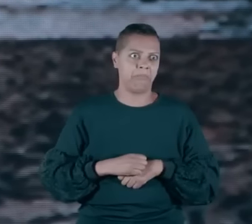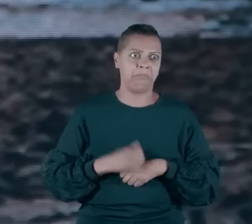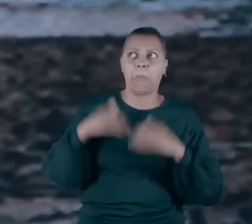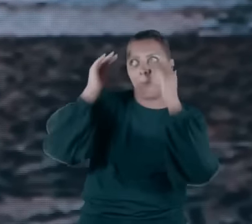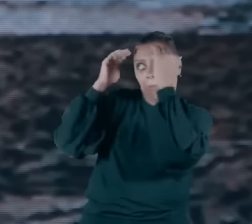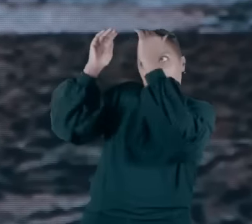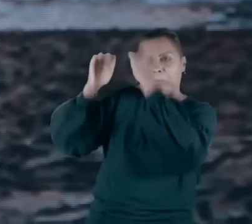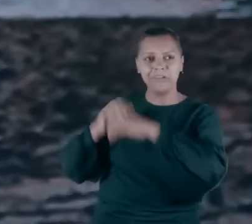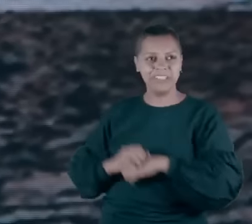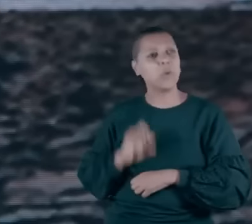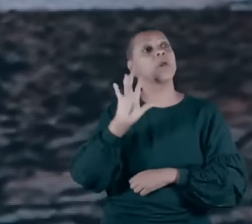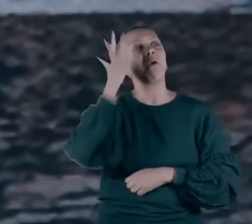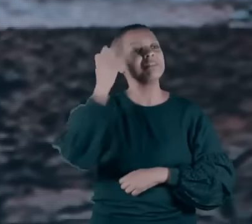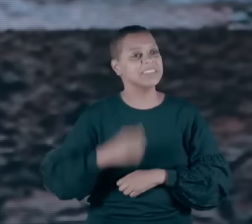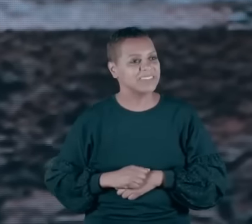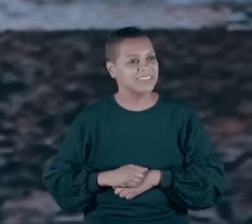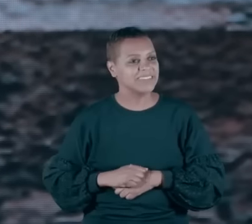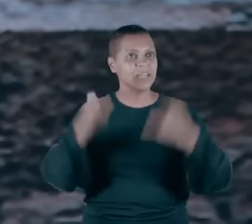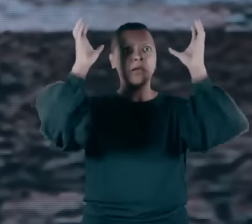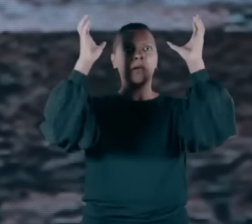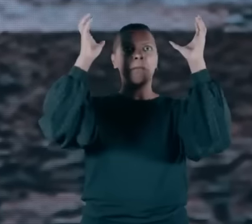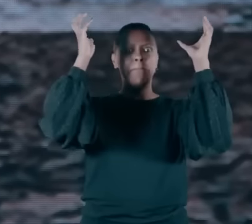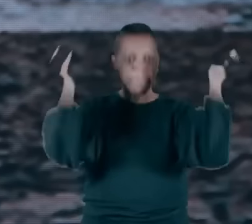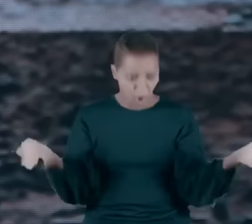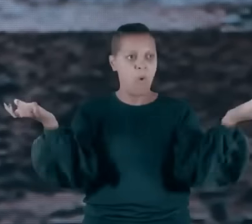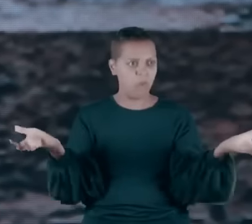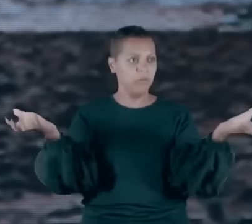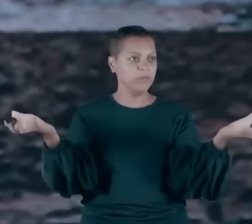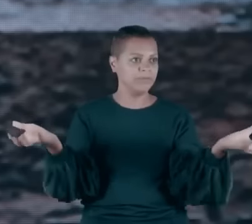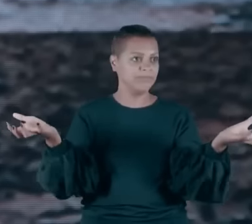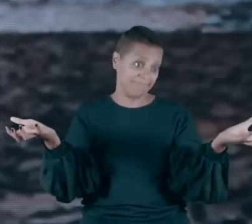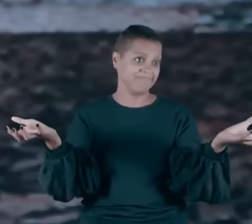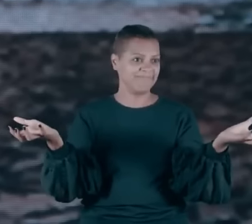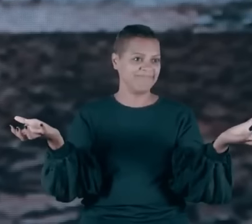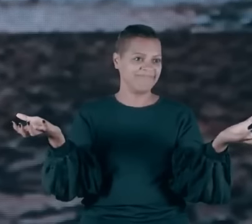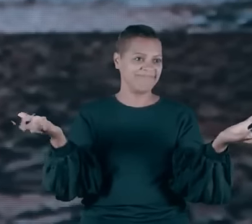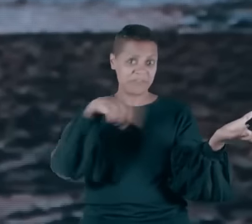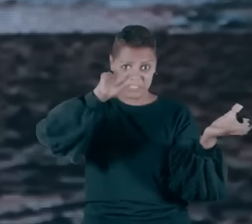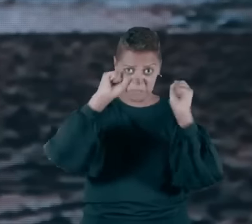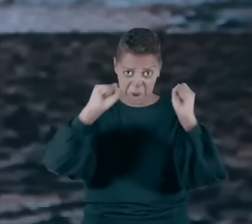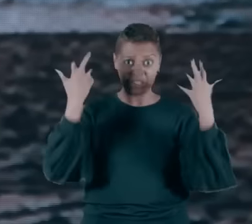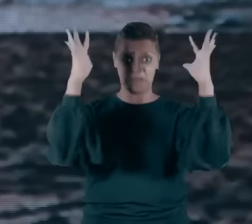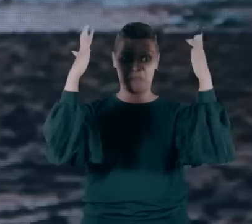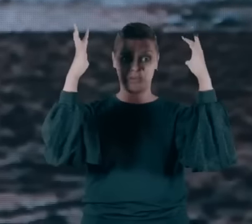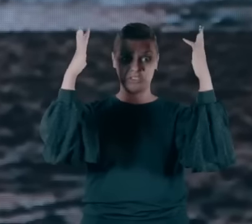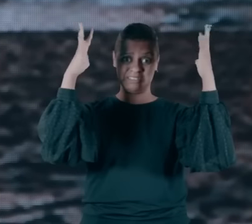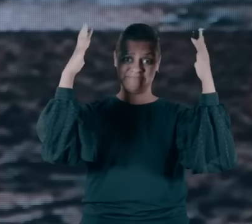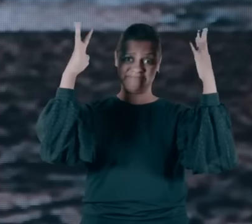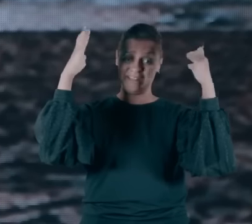aconteceu depois da Obediência as muralhas caíram glória a Deus você pode aplaudir o